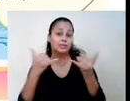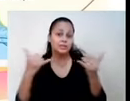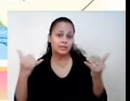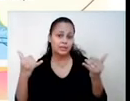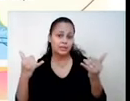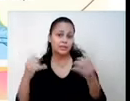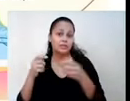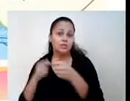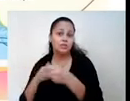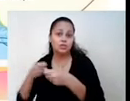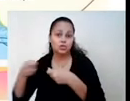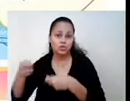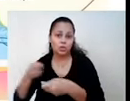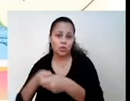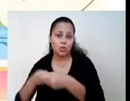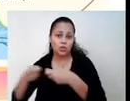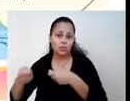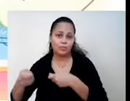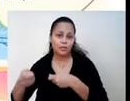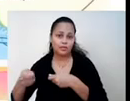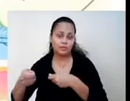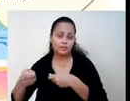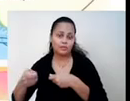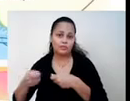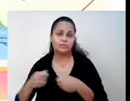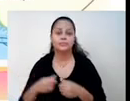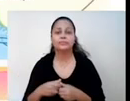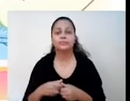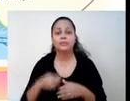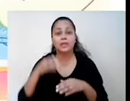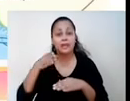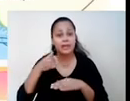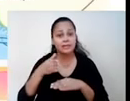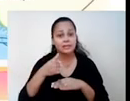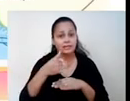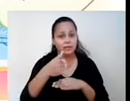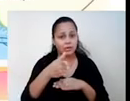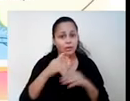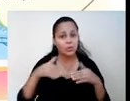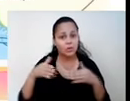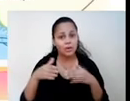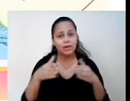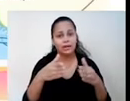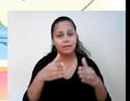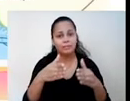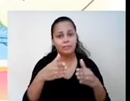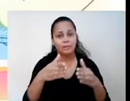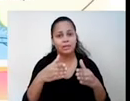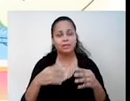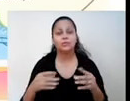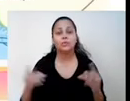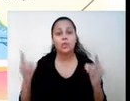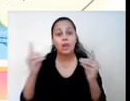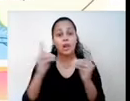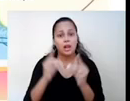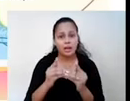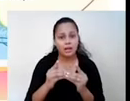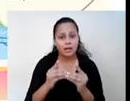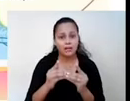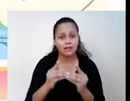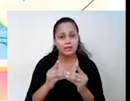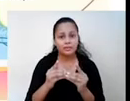de comércio, tá bom? Pessoal, essa rota de Champagne, então, ligava-se a